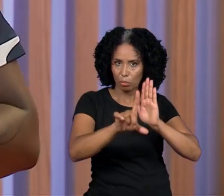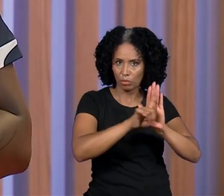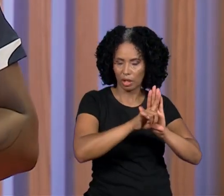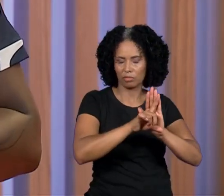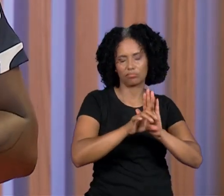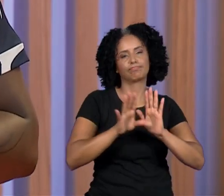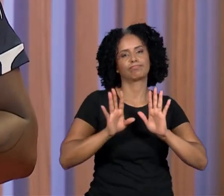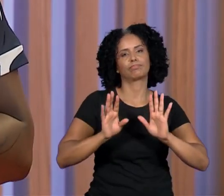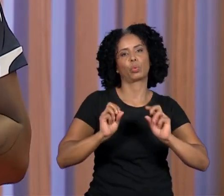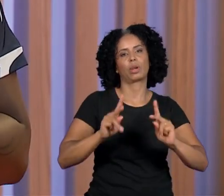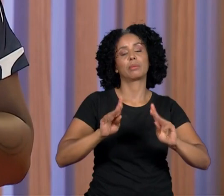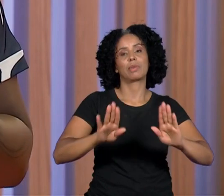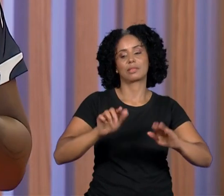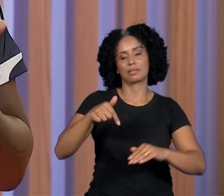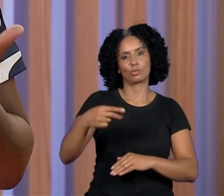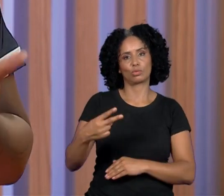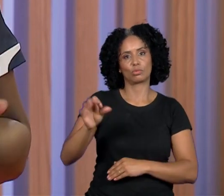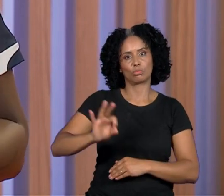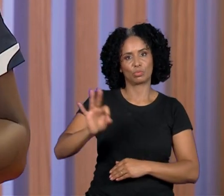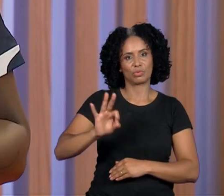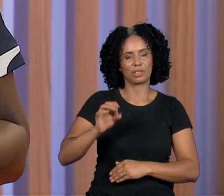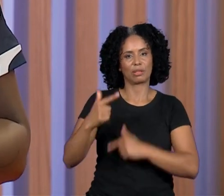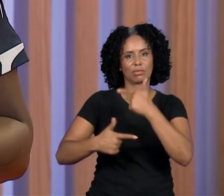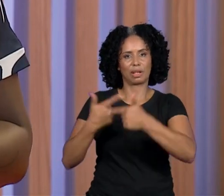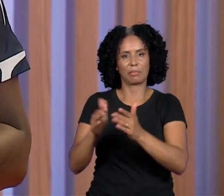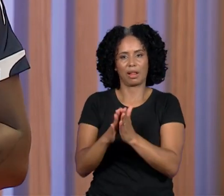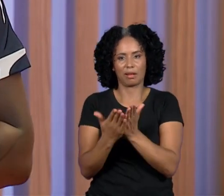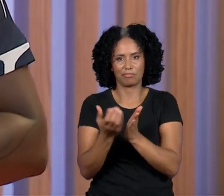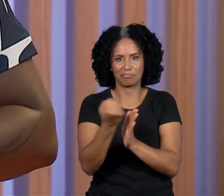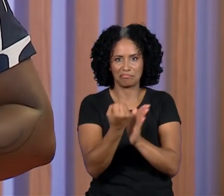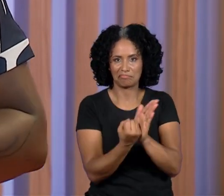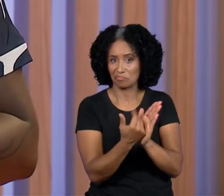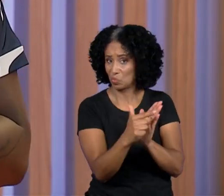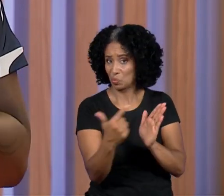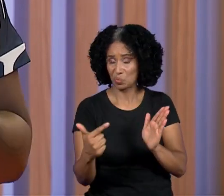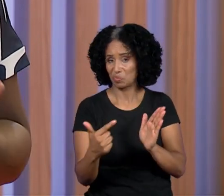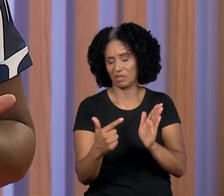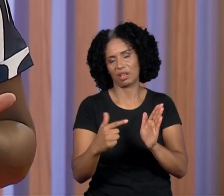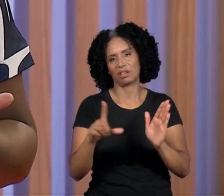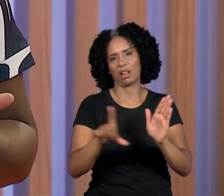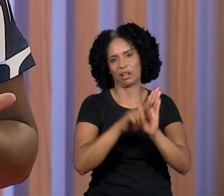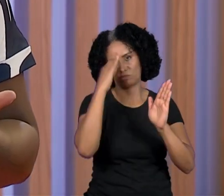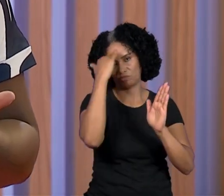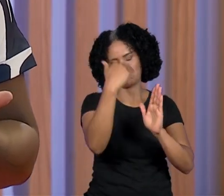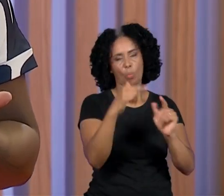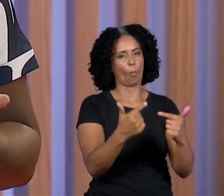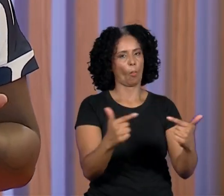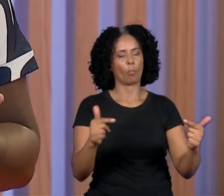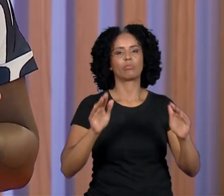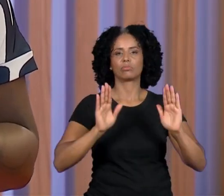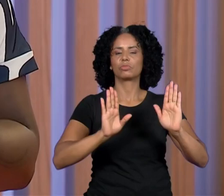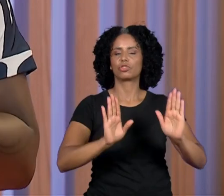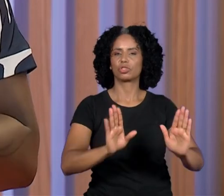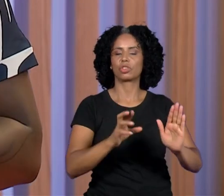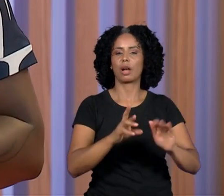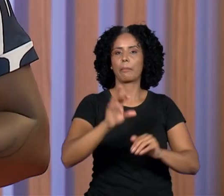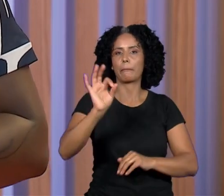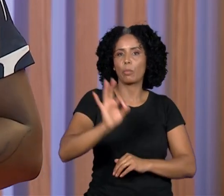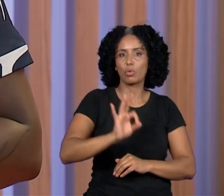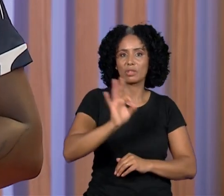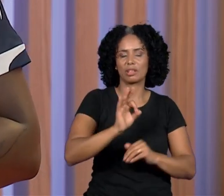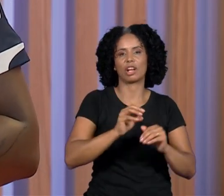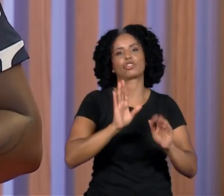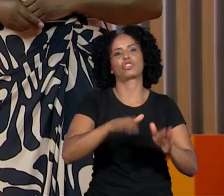72% desses trabalhadores vivem na informalidade, um dos percentuais mais altos já registrados pela pesquisa de emprego